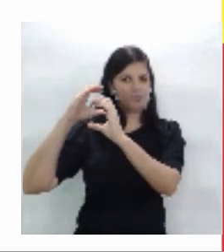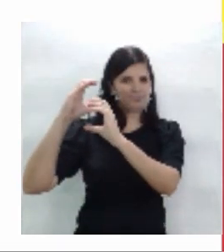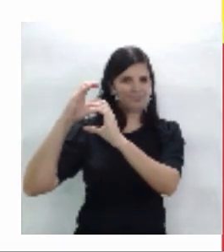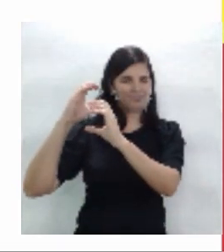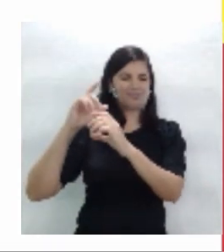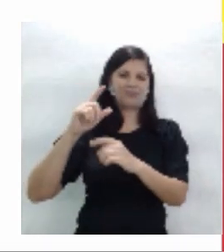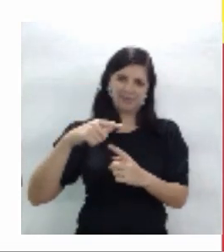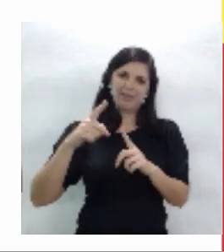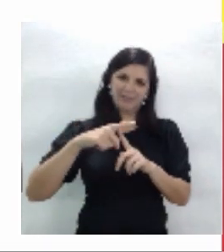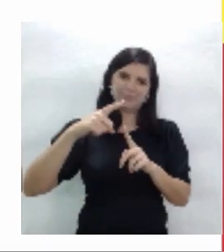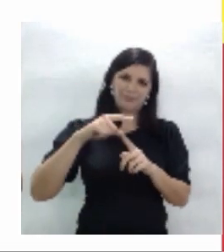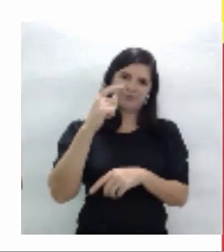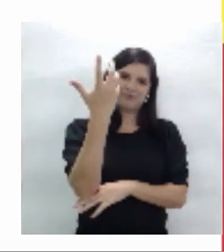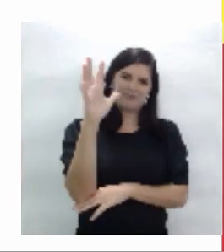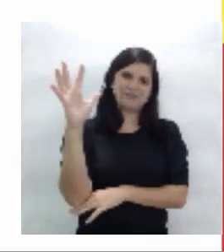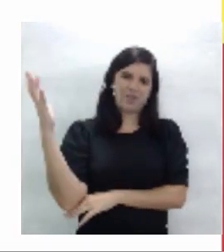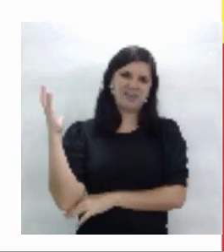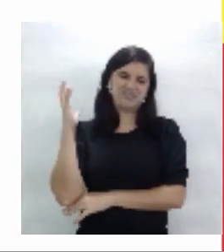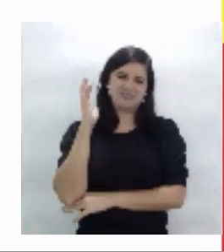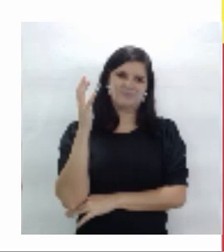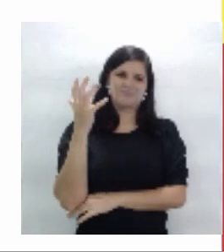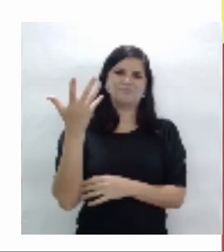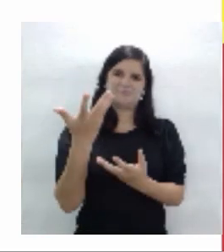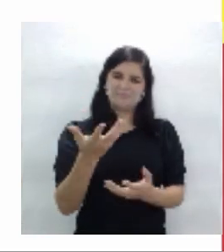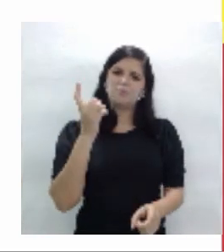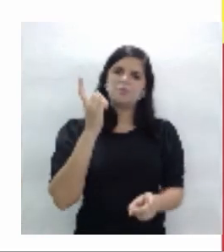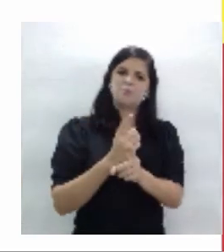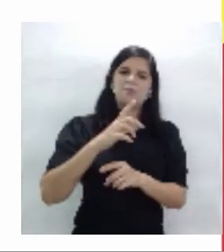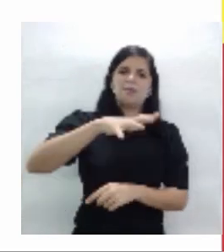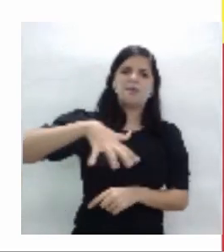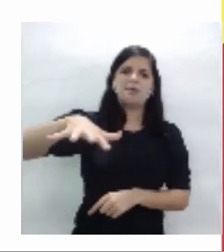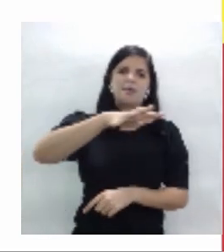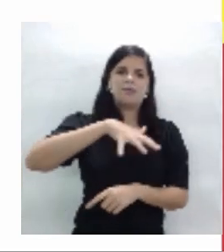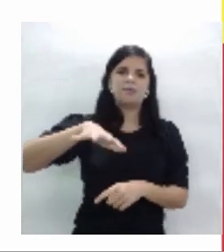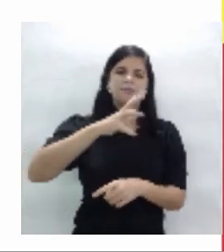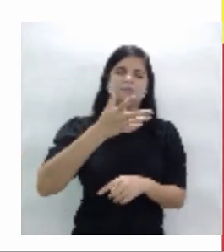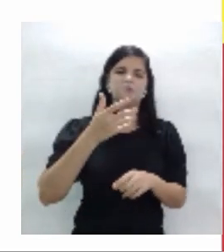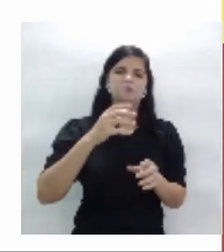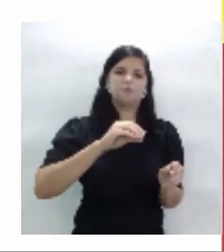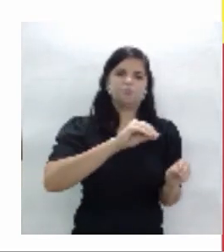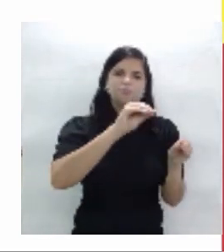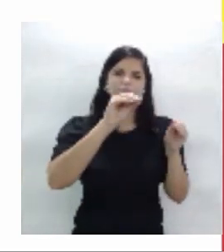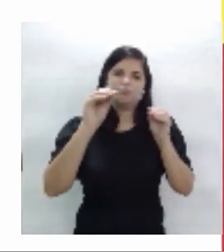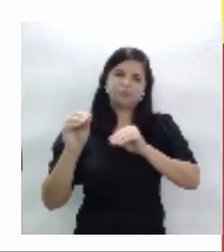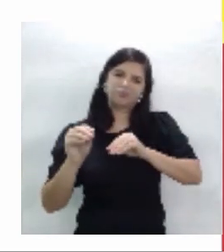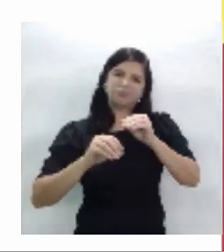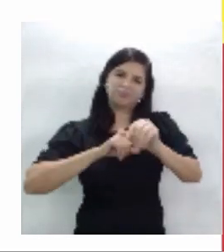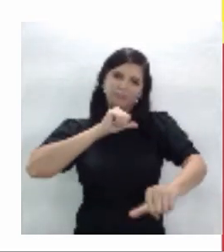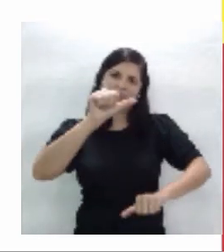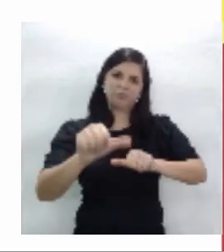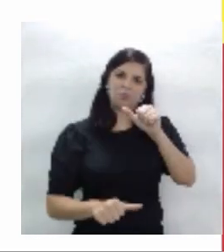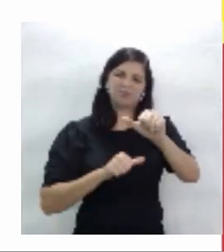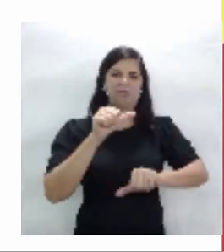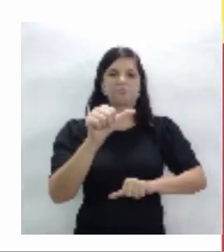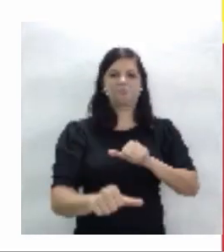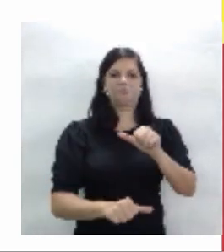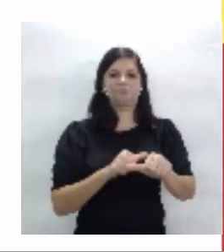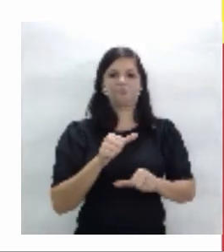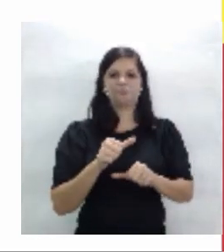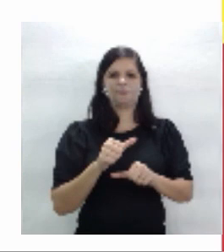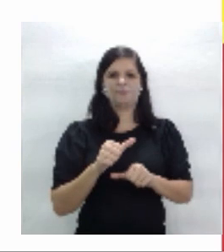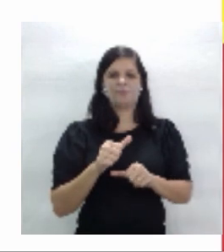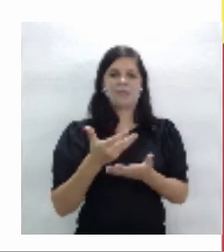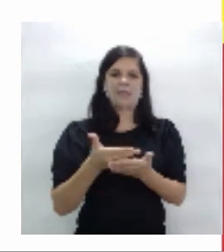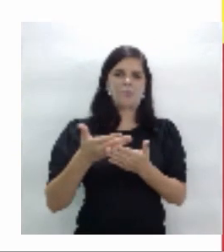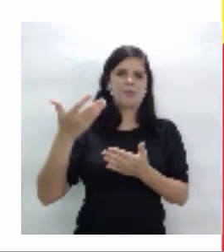tá? É também uma floresta tropical que funciona nas áreas de transição, né? A gente falou um pouquinho sobre áreas de